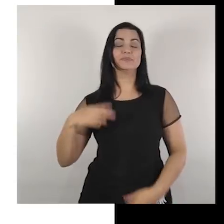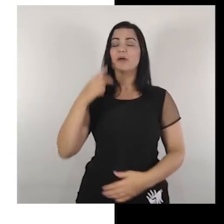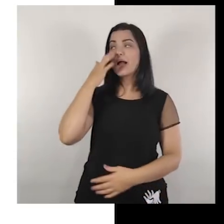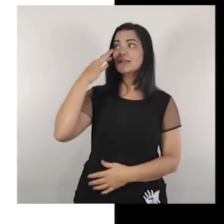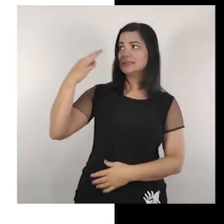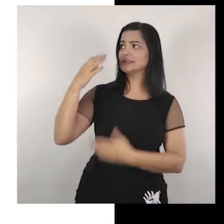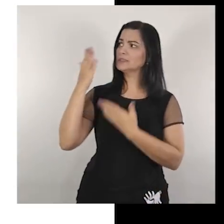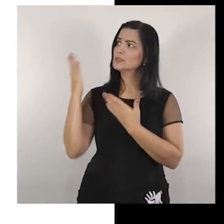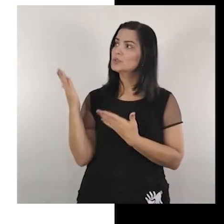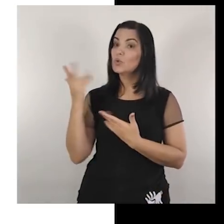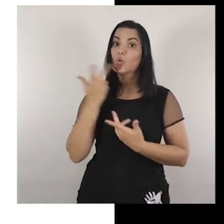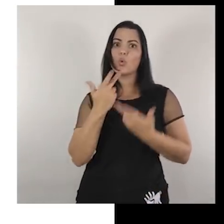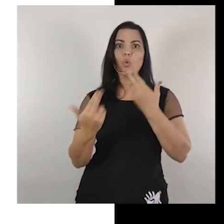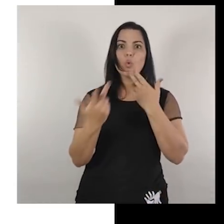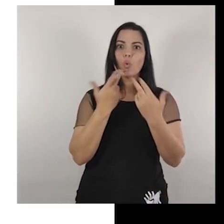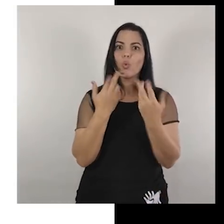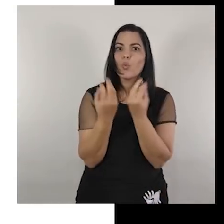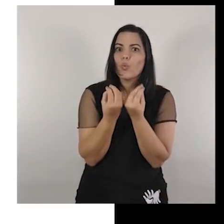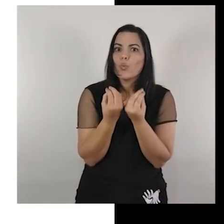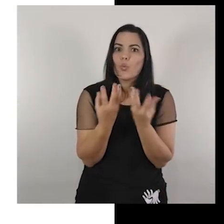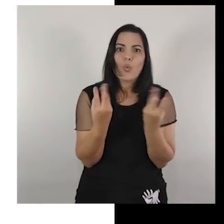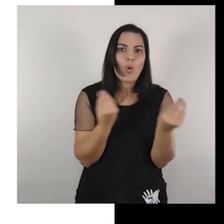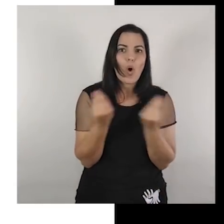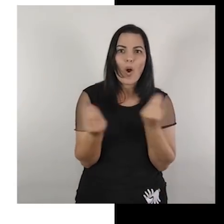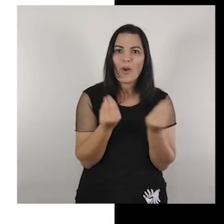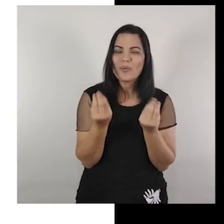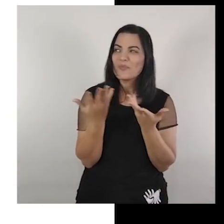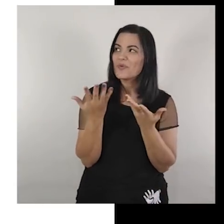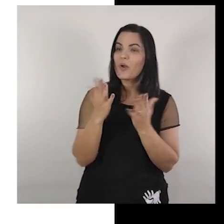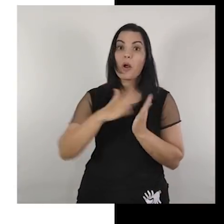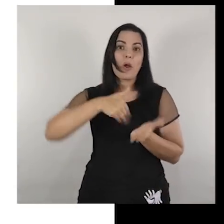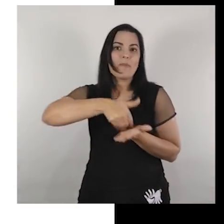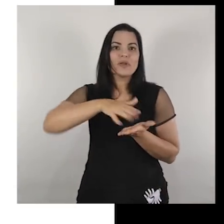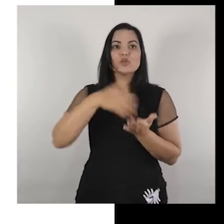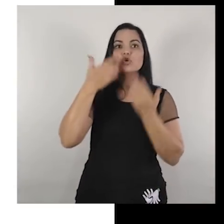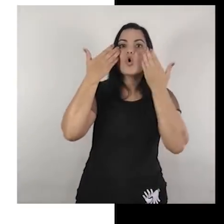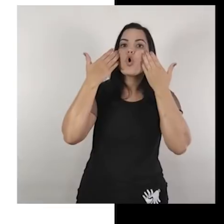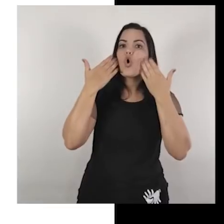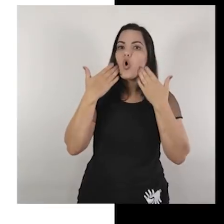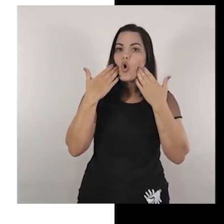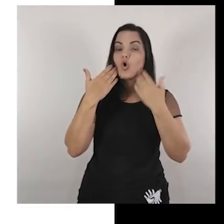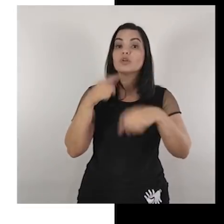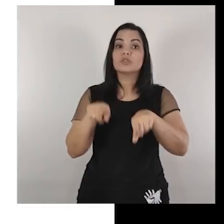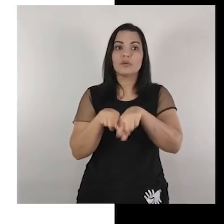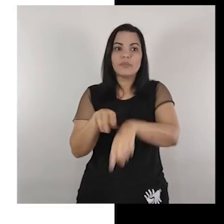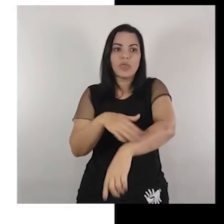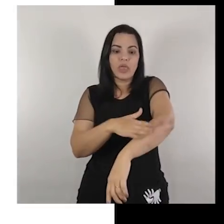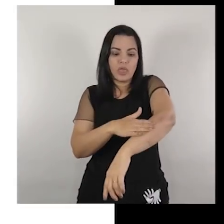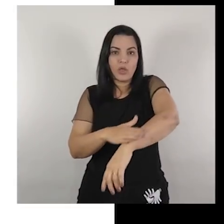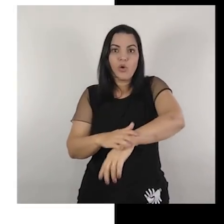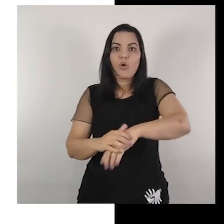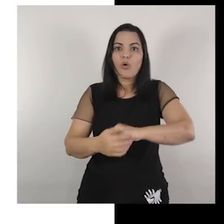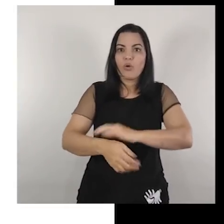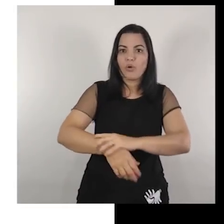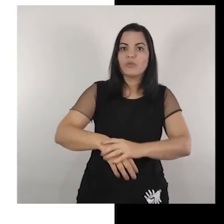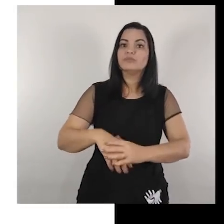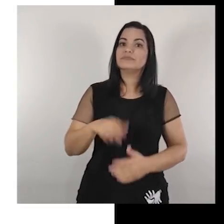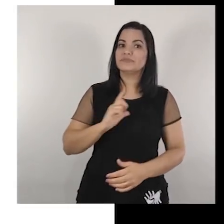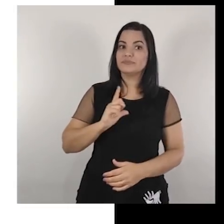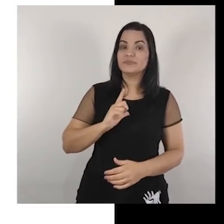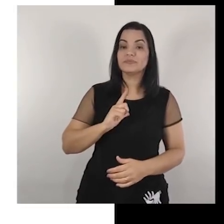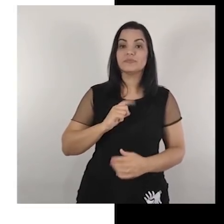Amadeu Bondigliani. Prestem bastante atenção nas cores. Ele pintou assim não só o rosto, um pedaço do